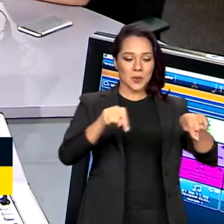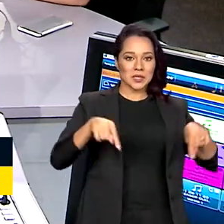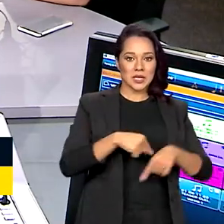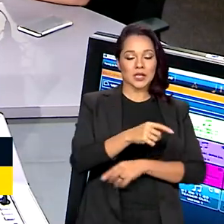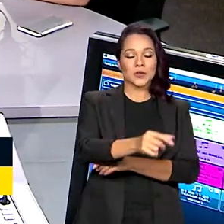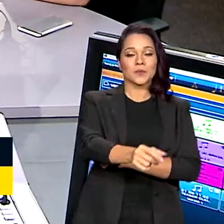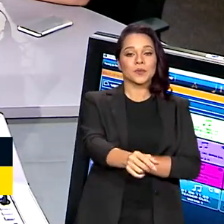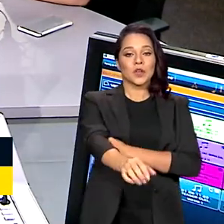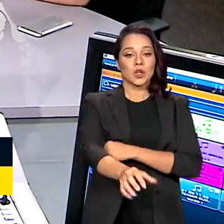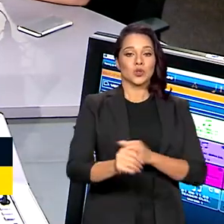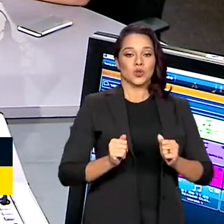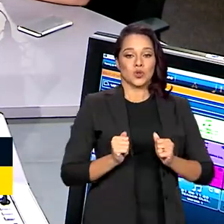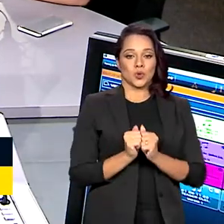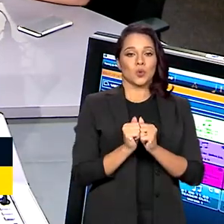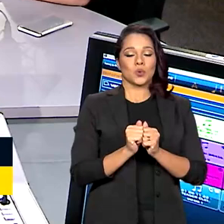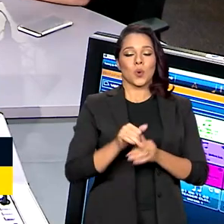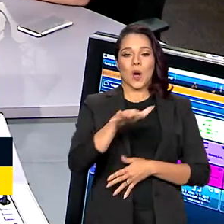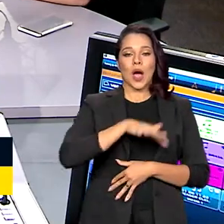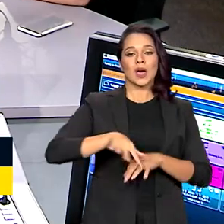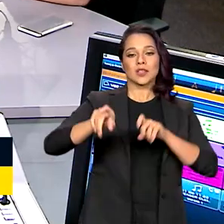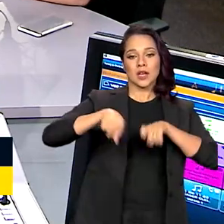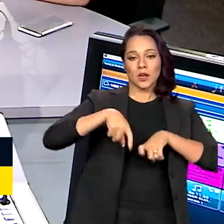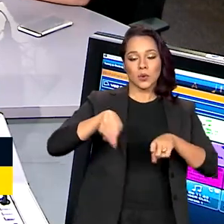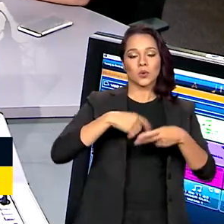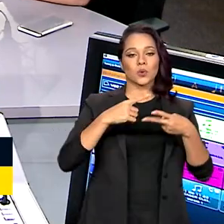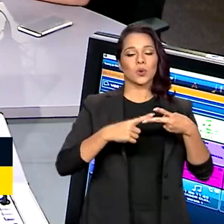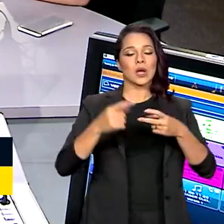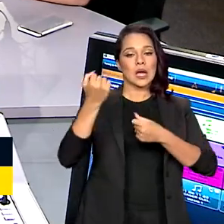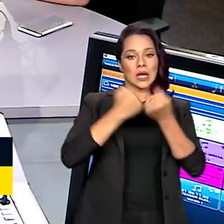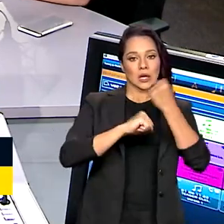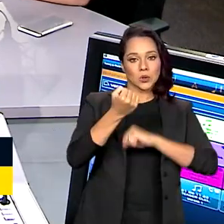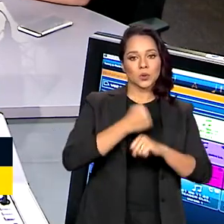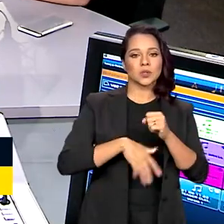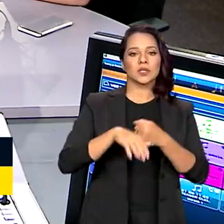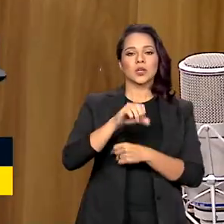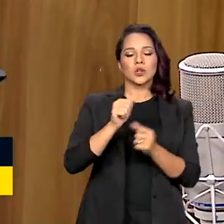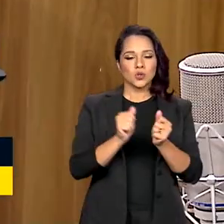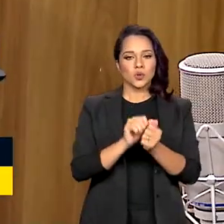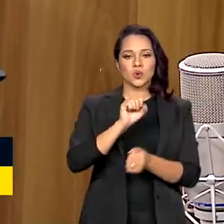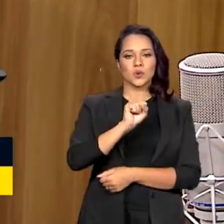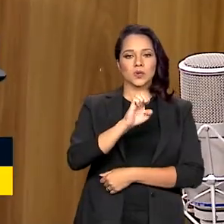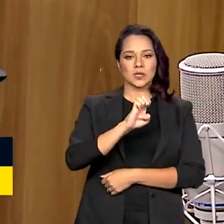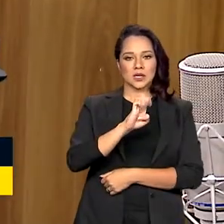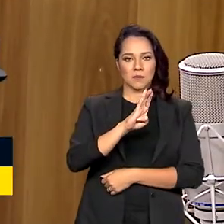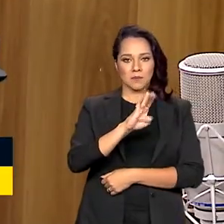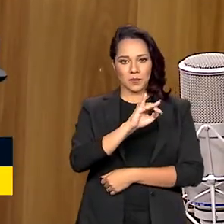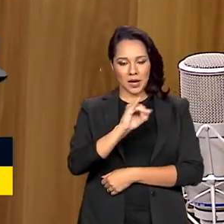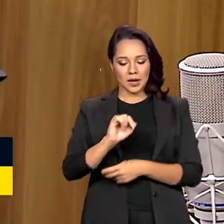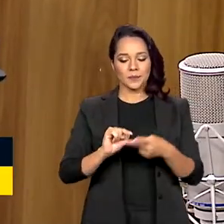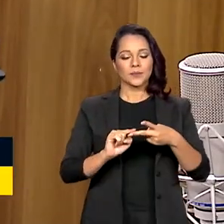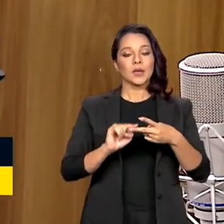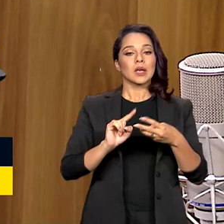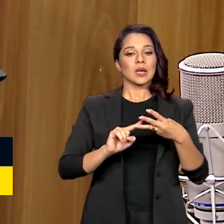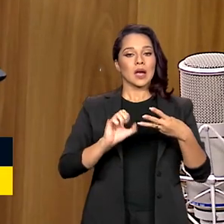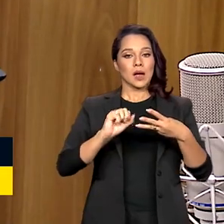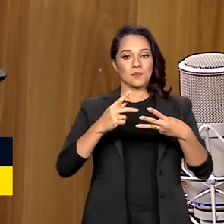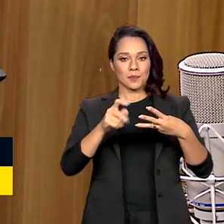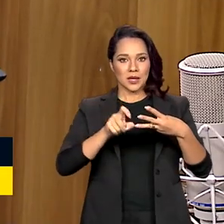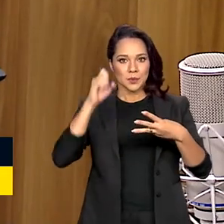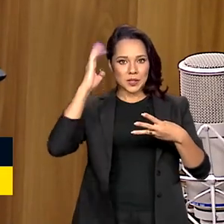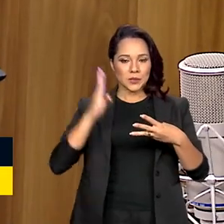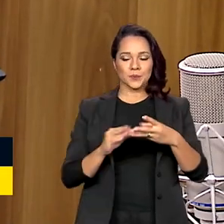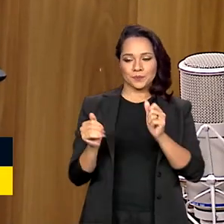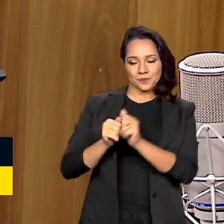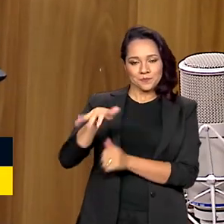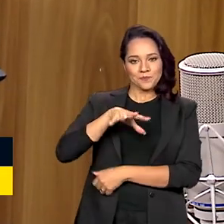com a Confederação Nacional da Agricultura, a Confederação Nacional da Indústria, o SEBRAE e a Apex Brasil. Junto com o setor privado, nós estamos